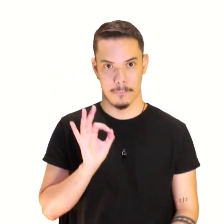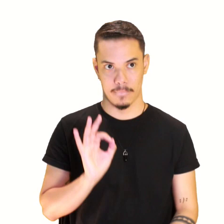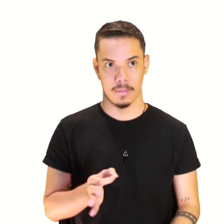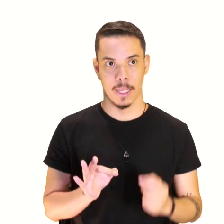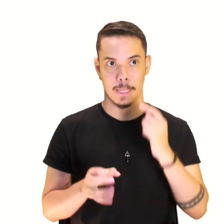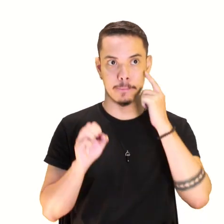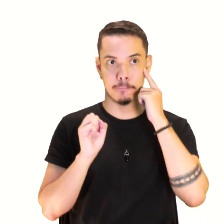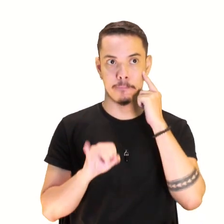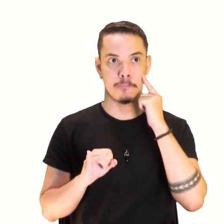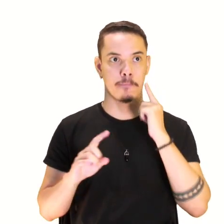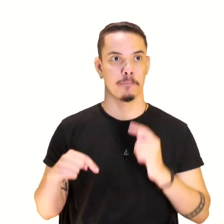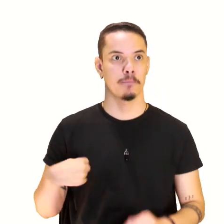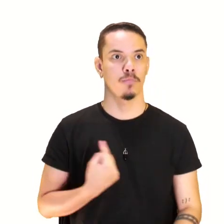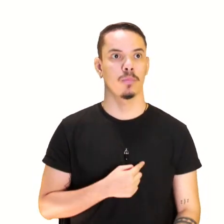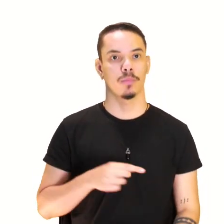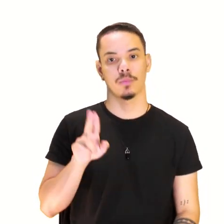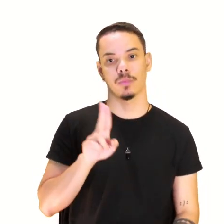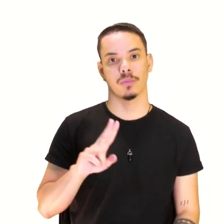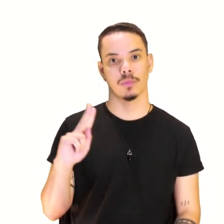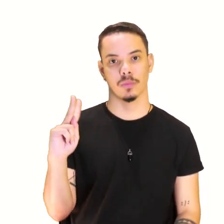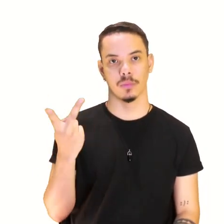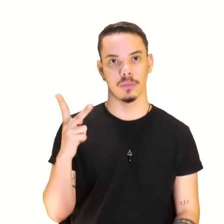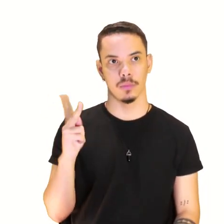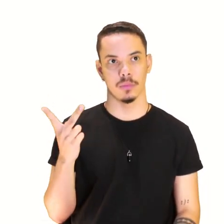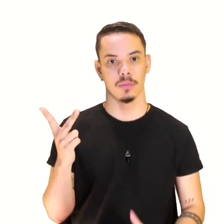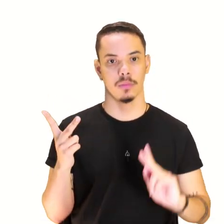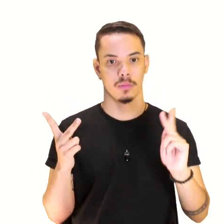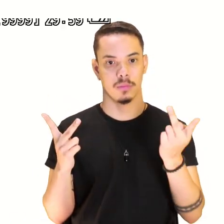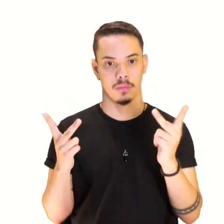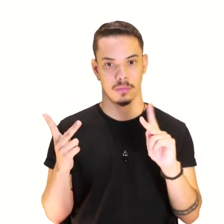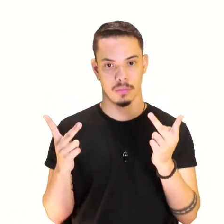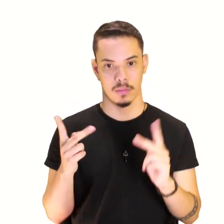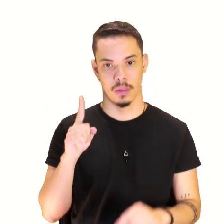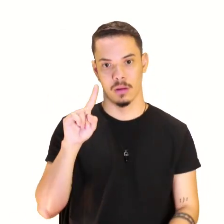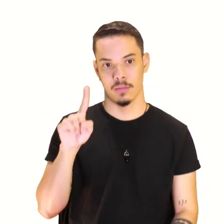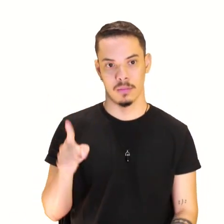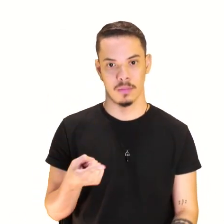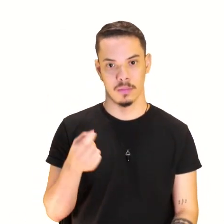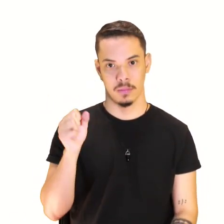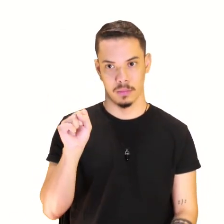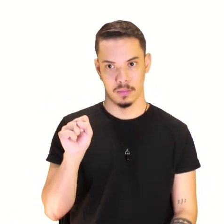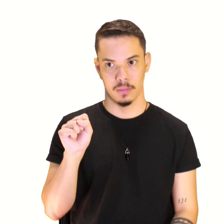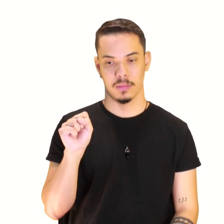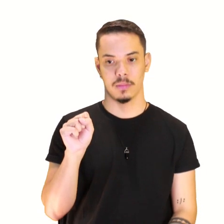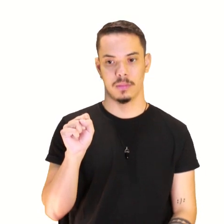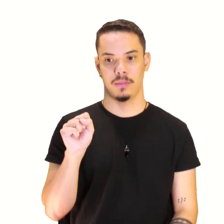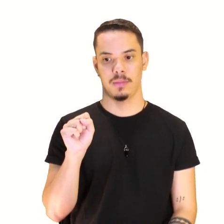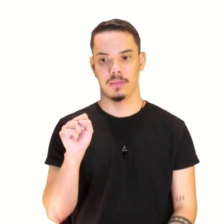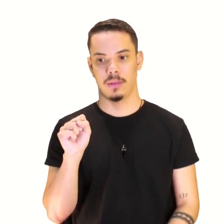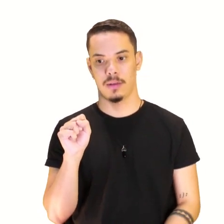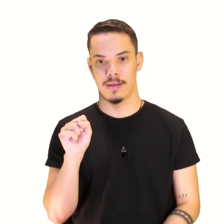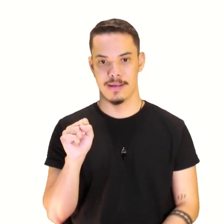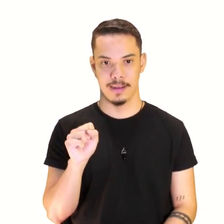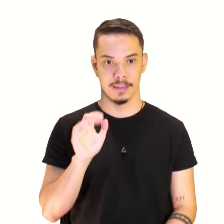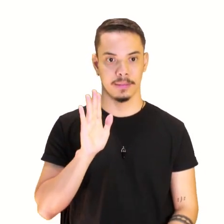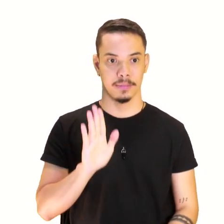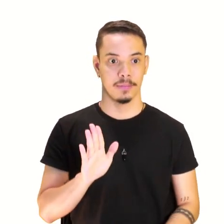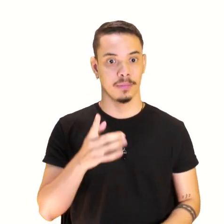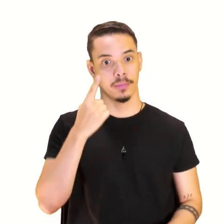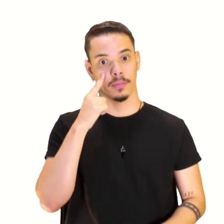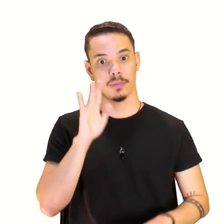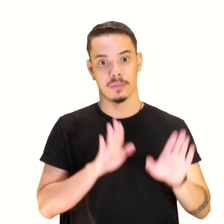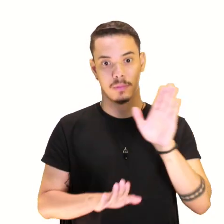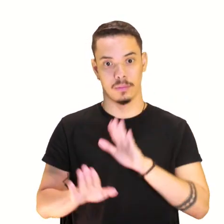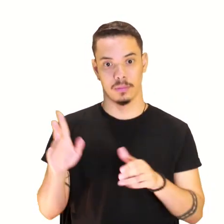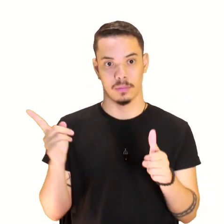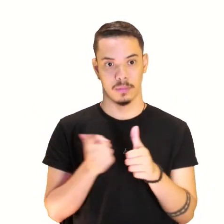então, o H, altura com altura, vai ser H por 1,8, certo? Beleza. O H, 1,8. Só que aí tem que ter o cuidado de pegar